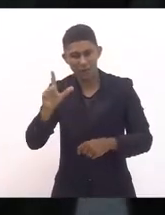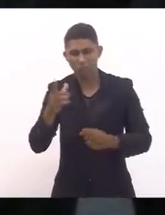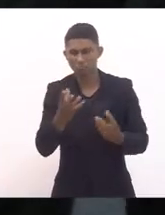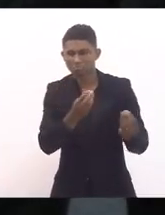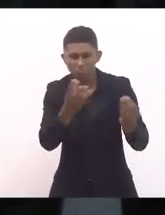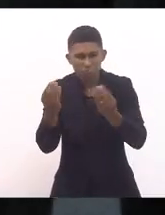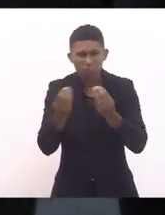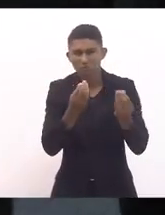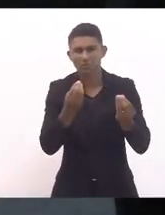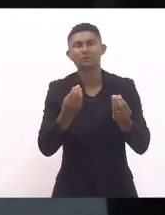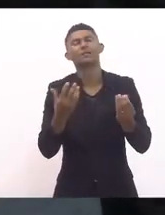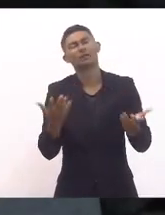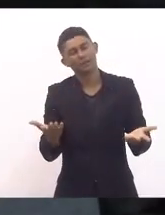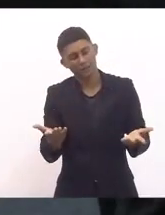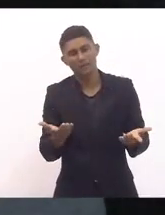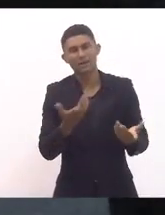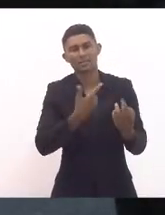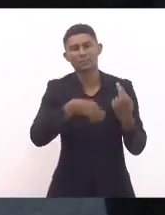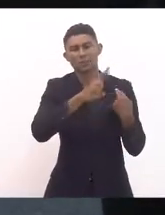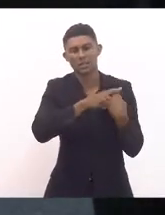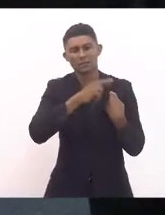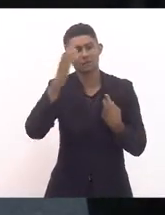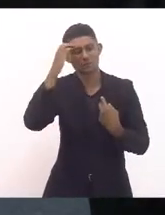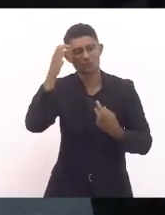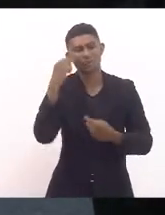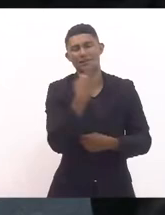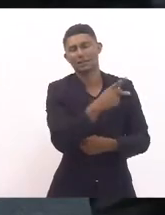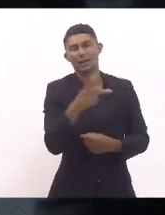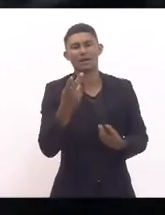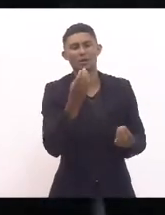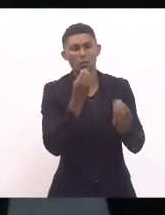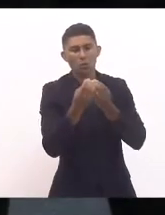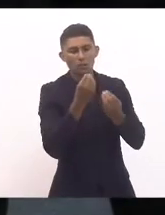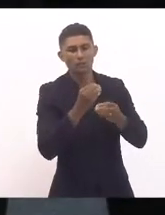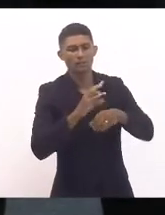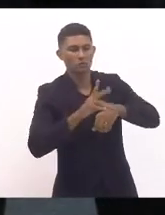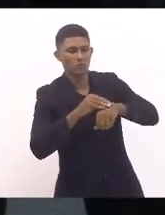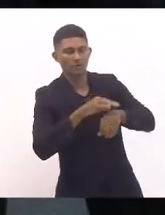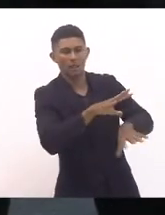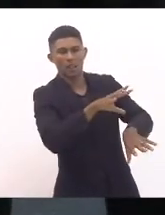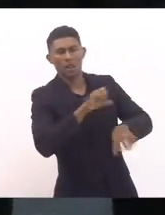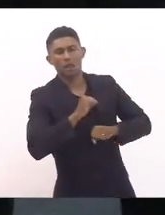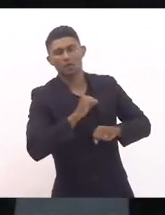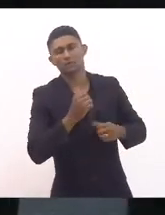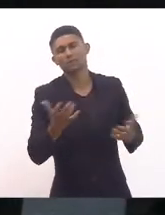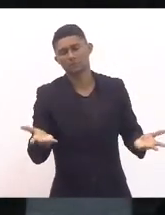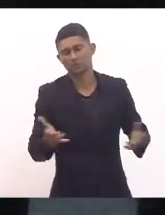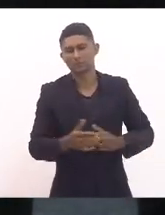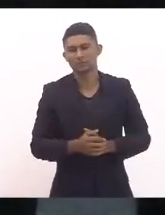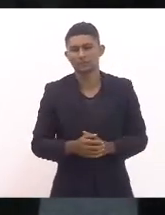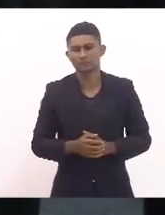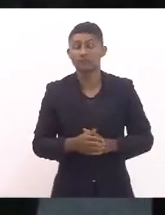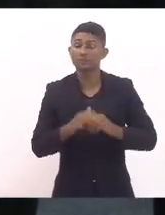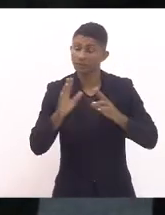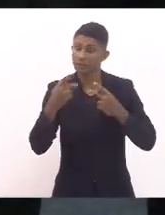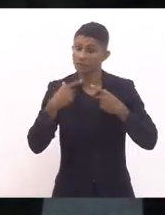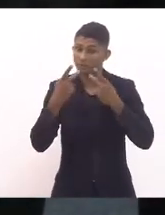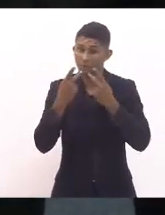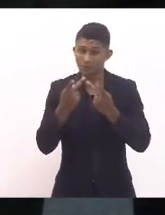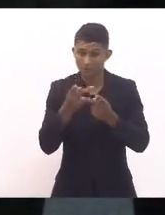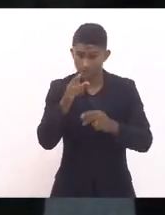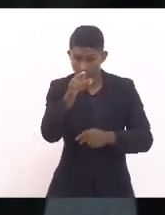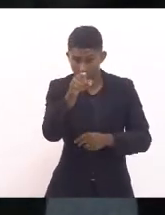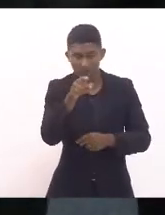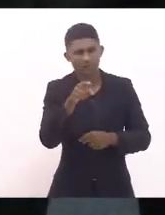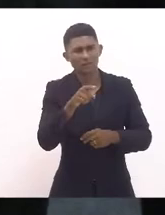responsáveis por essas doenças que vão se instalando no organismo humano. Mas diria para Vossa Excelência, não